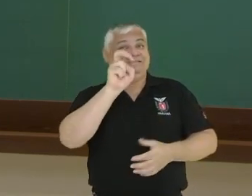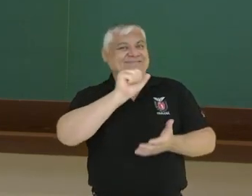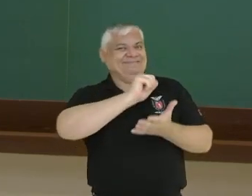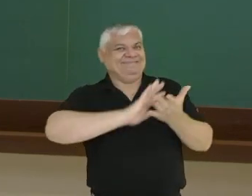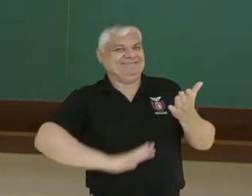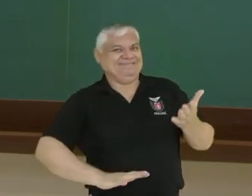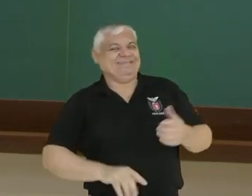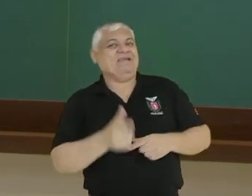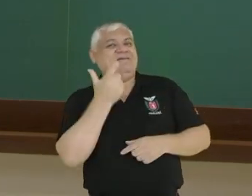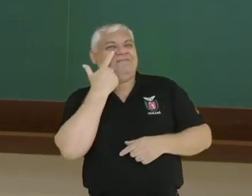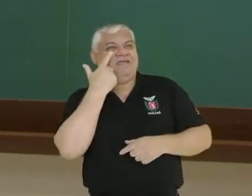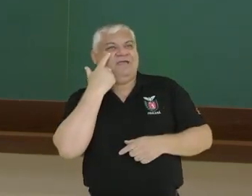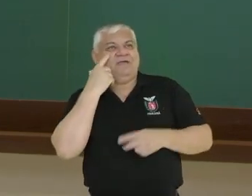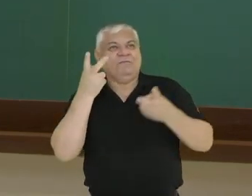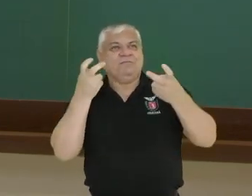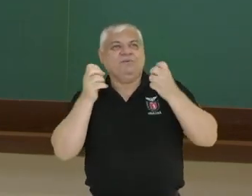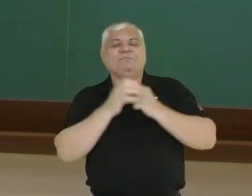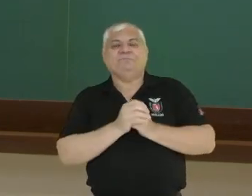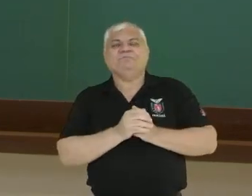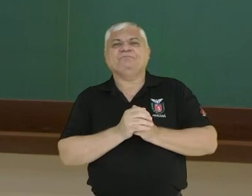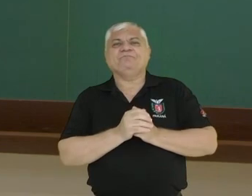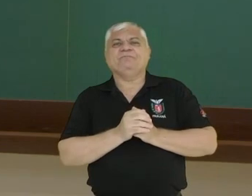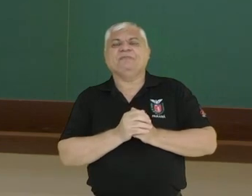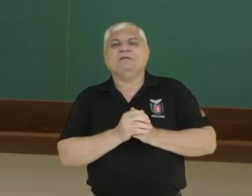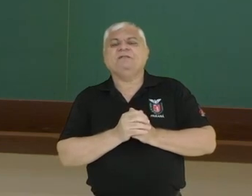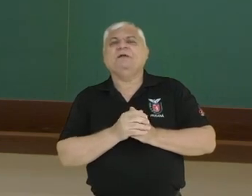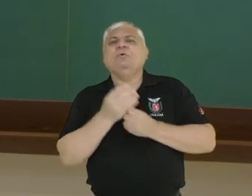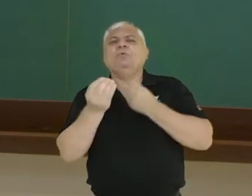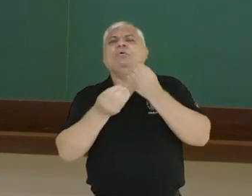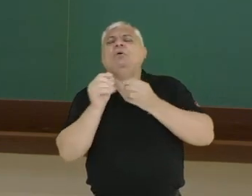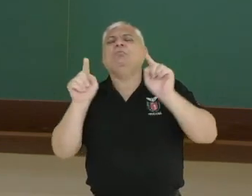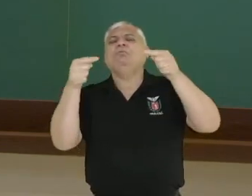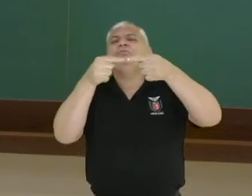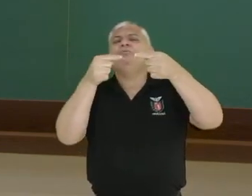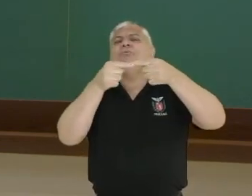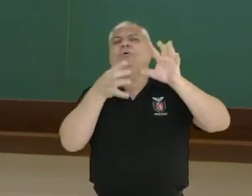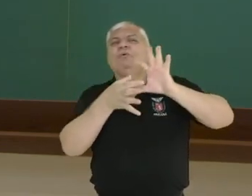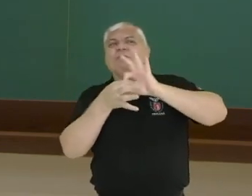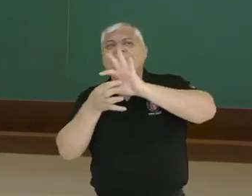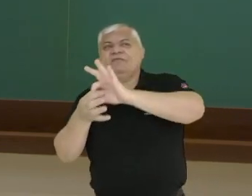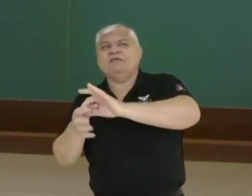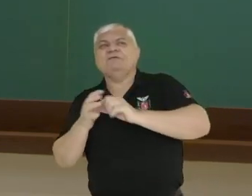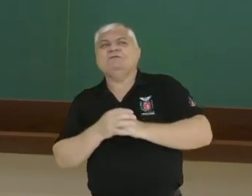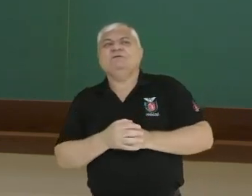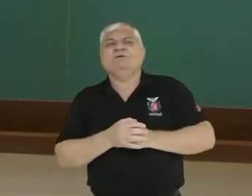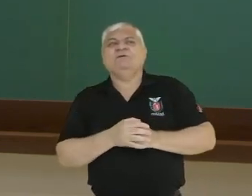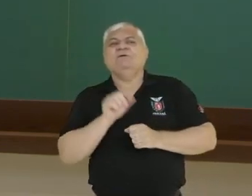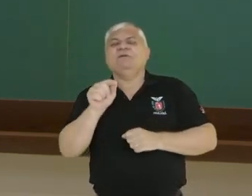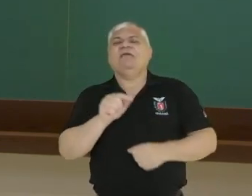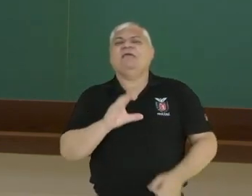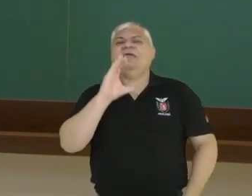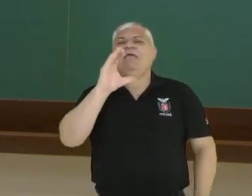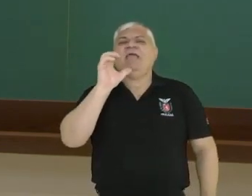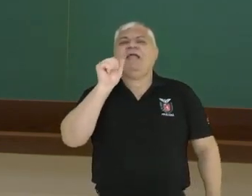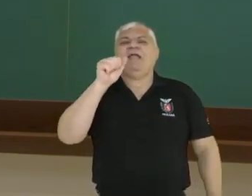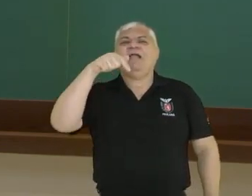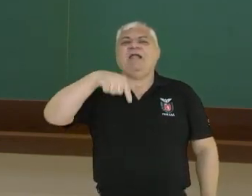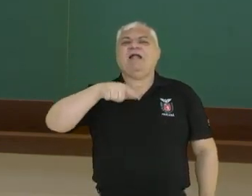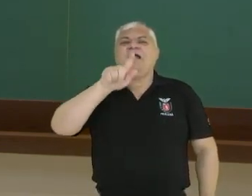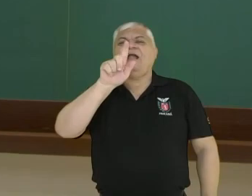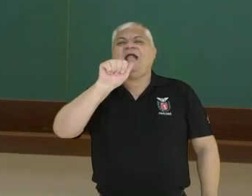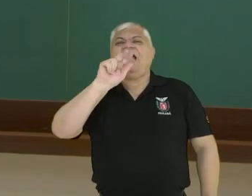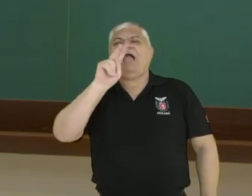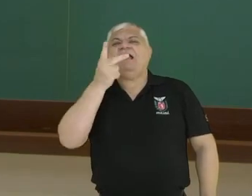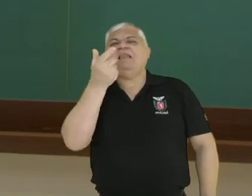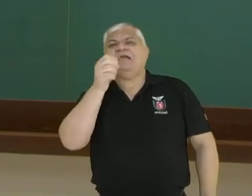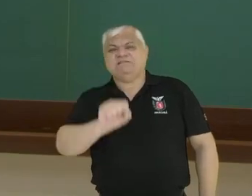5, quero que você observe aqui o trecho e responda, de acordo com o contexto, certo? Qual seria o significado da palavra